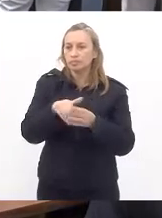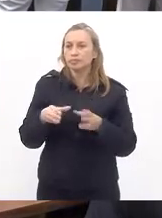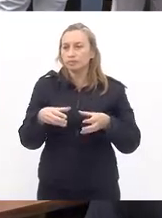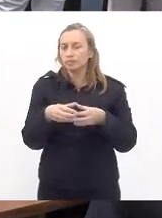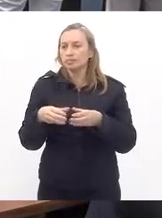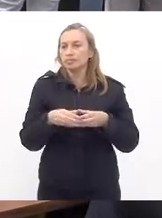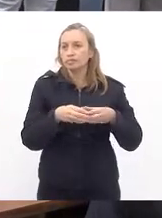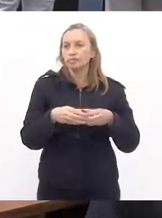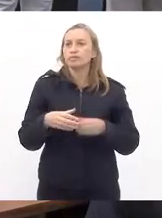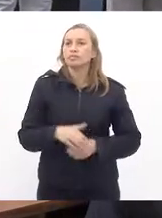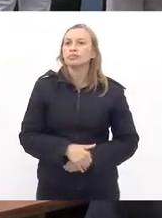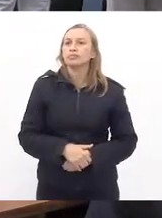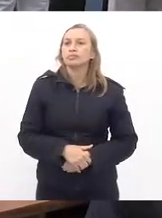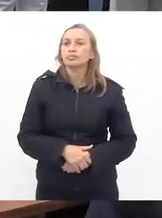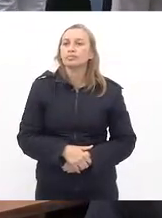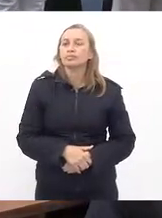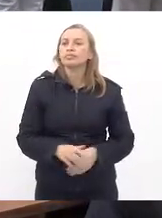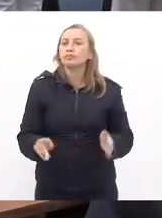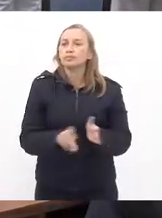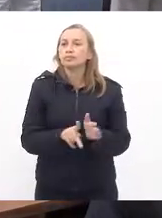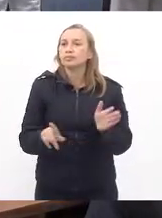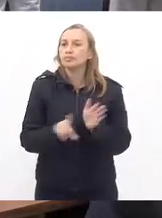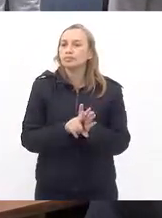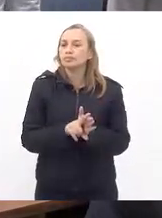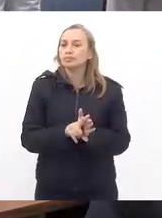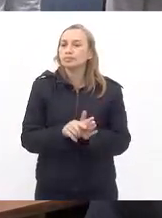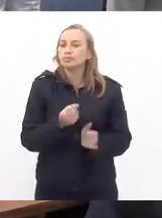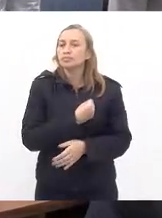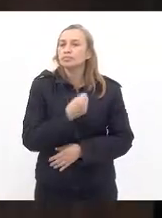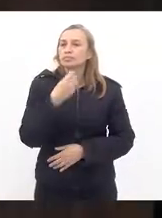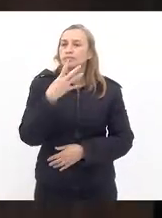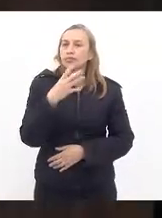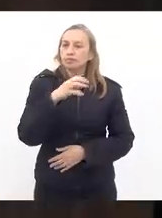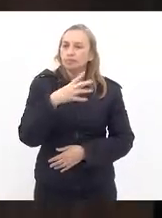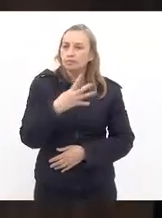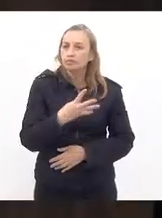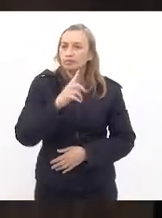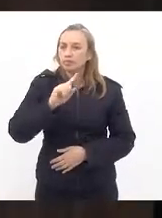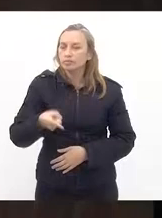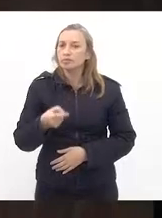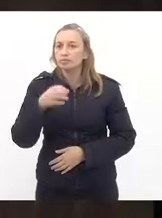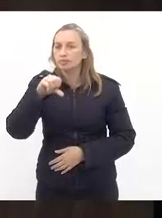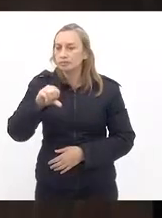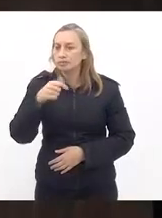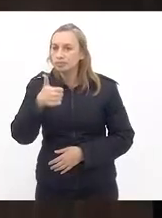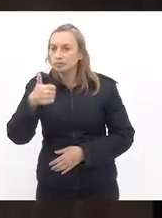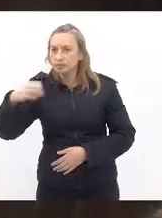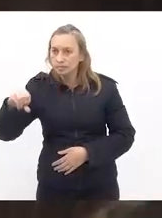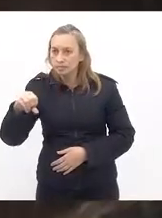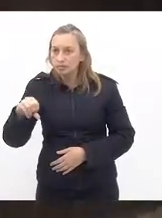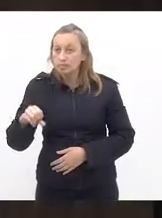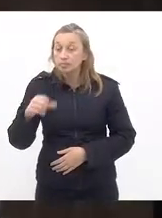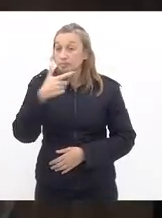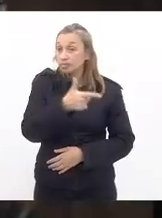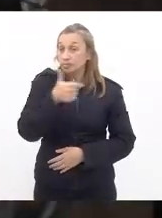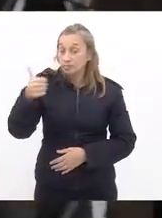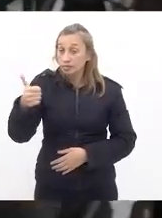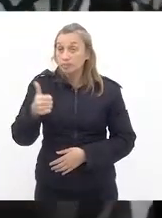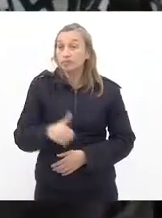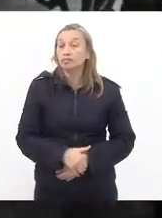das comissões sobre o projeto de lei nº 4.919 de